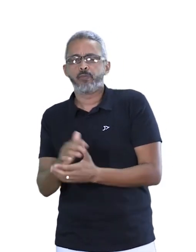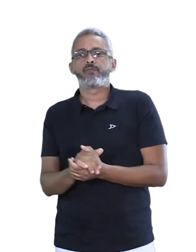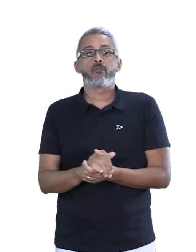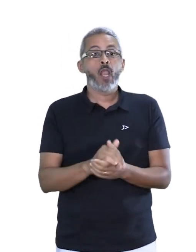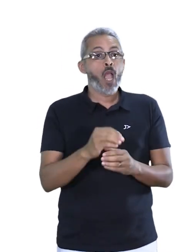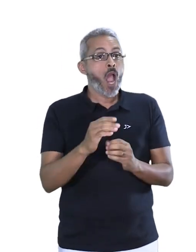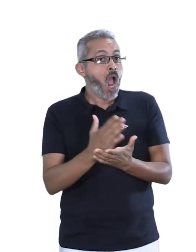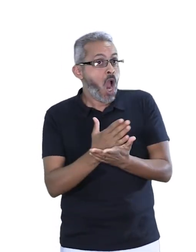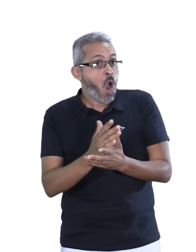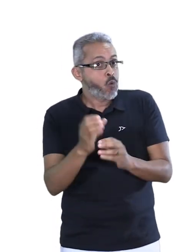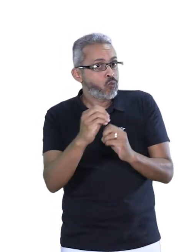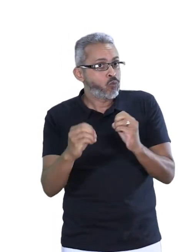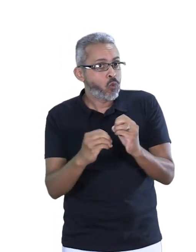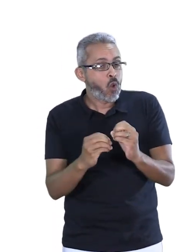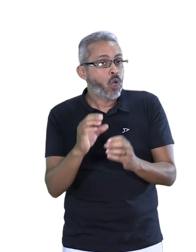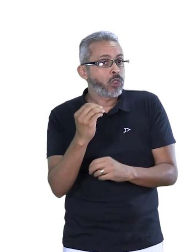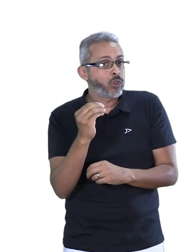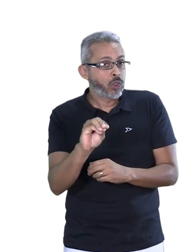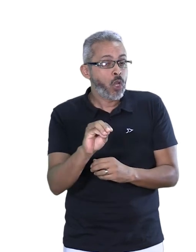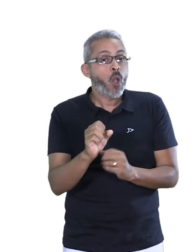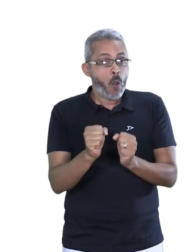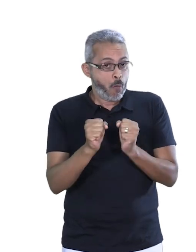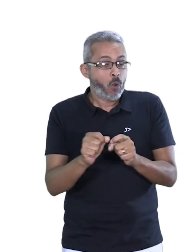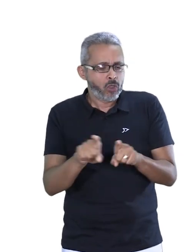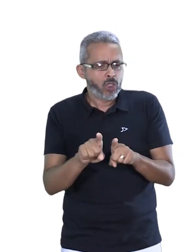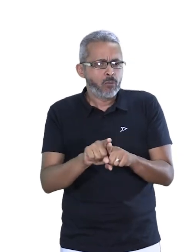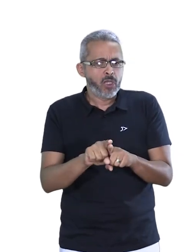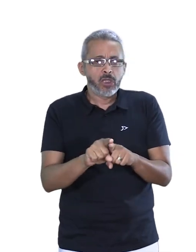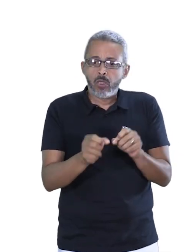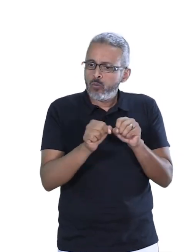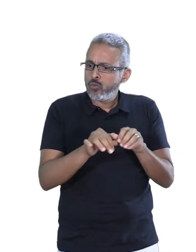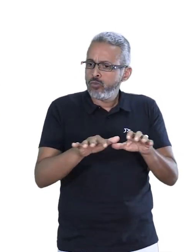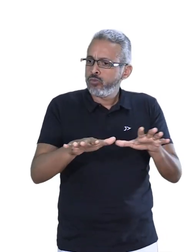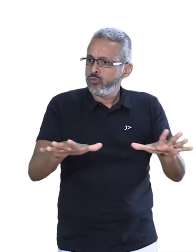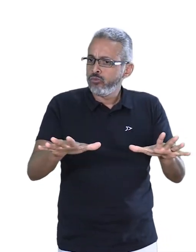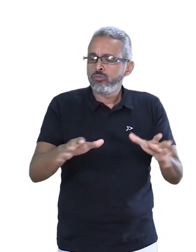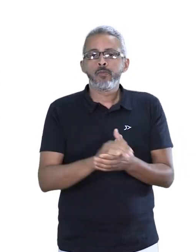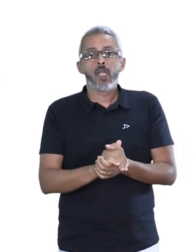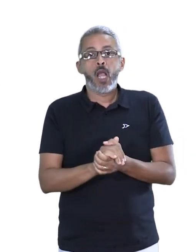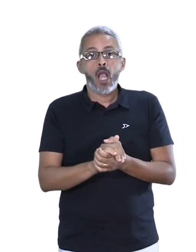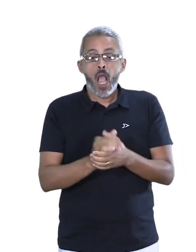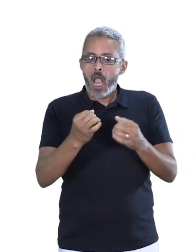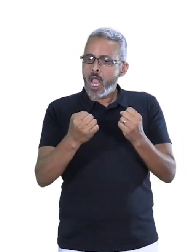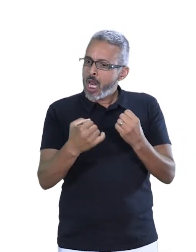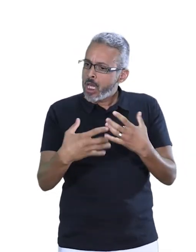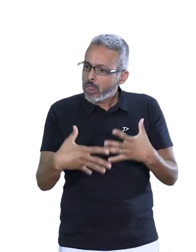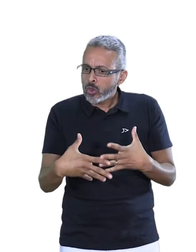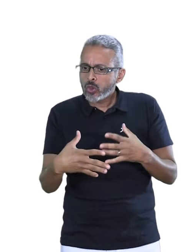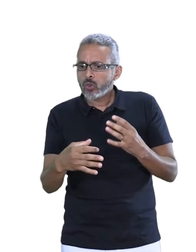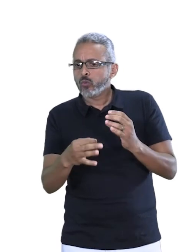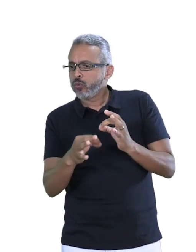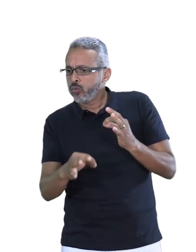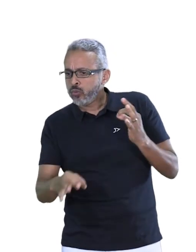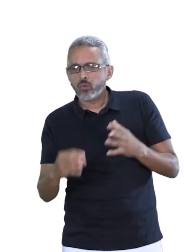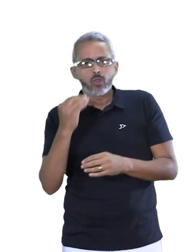blogs deixam de ser pessoais e passam a ser comunitários, revelando assim as experiências de um grupo de